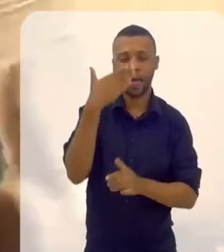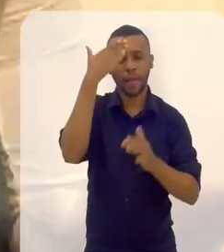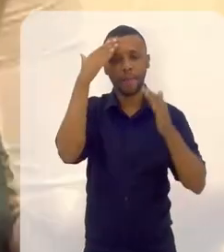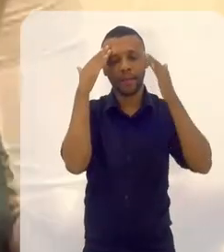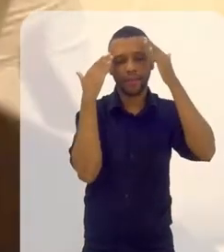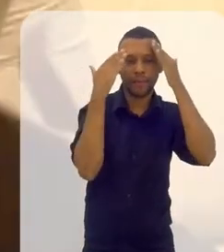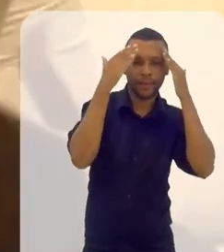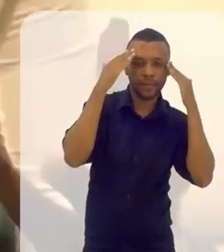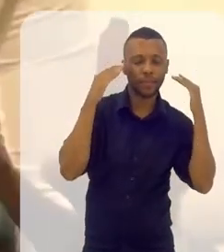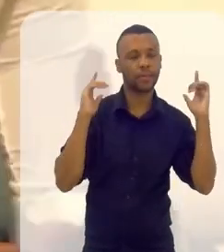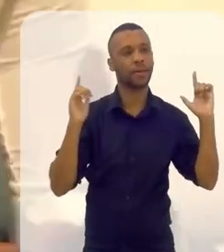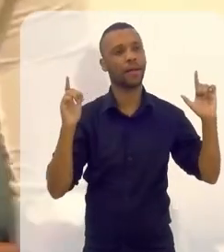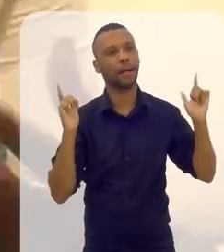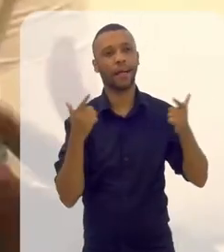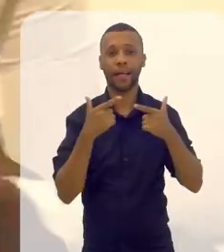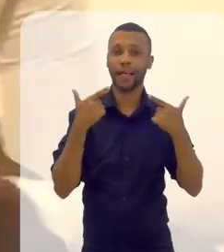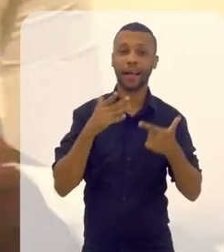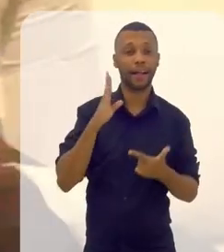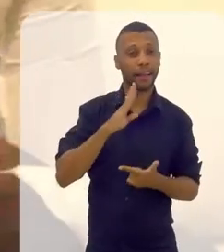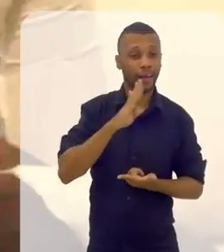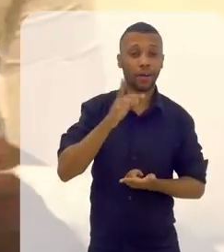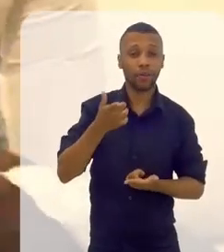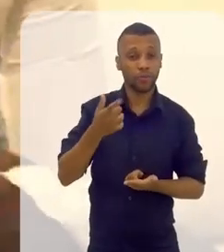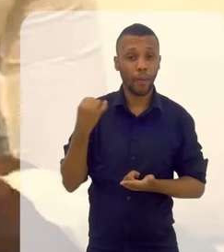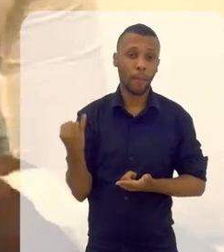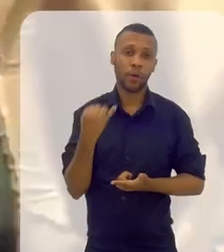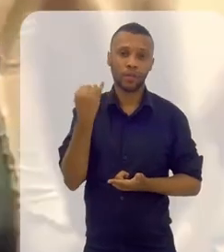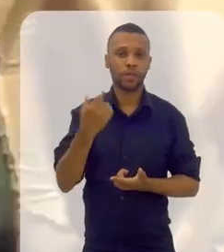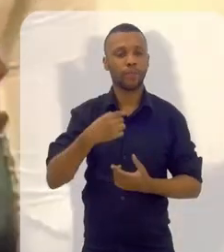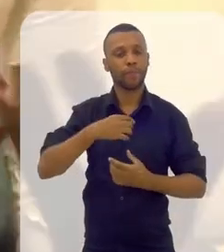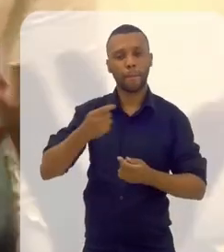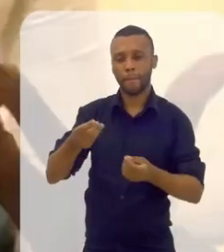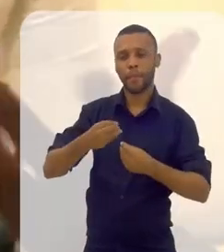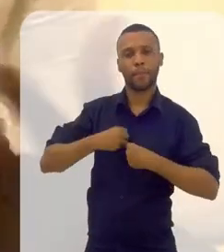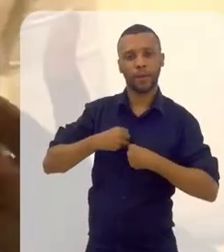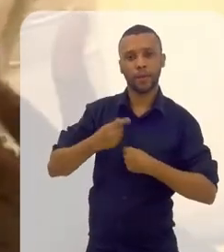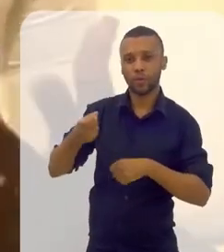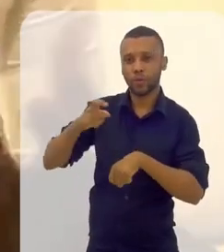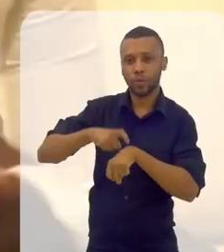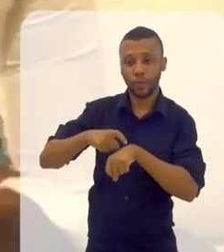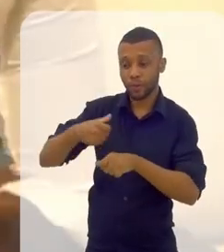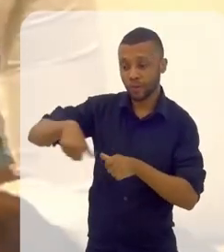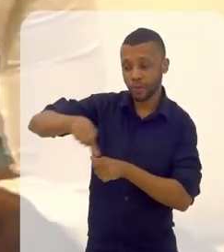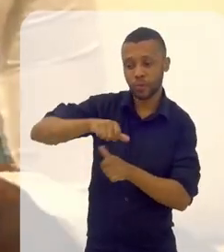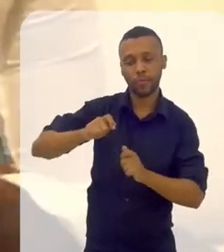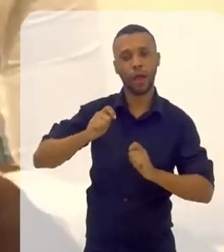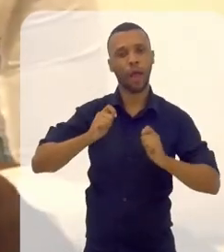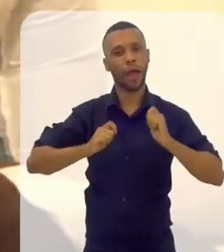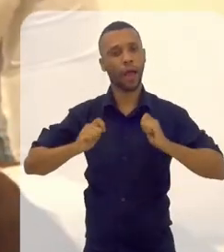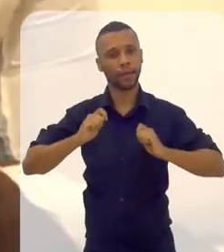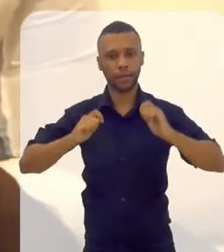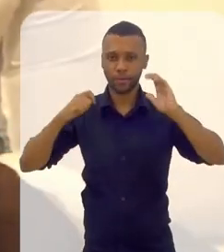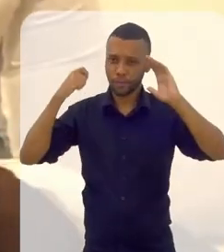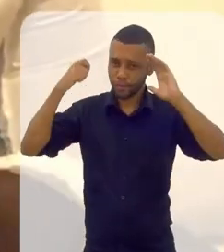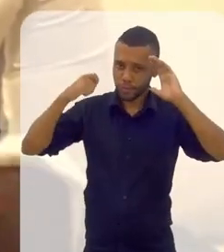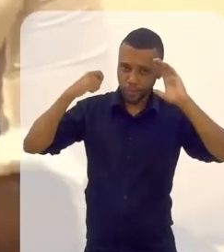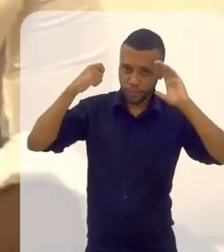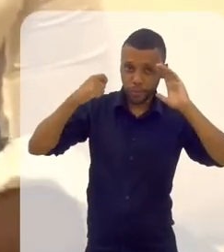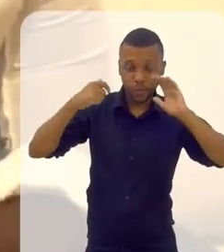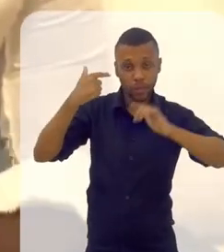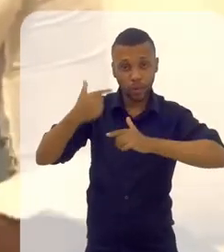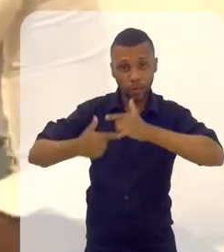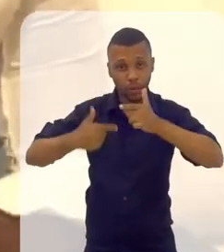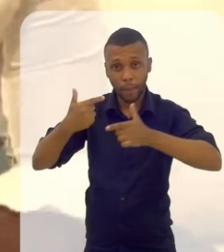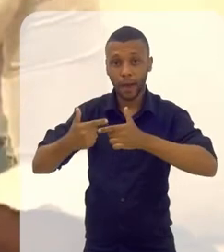E isso foi uma coisa que foi muito importante para mim quando eu passo a ser atriz, porque é um trabalho